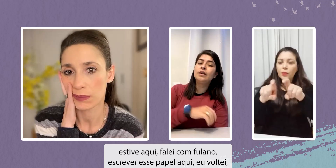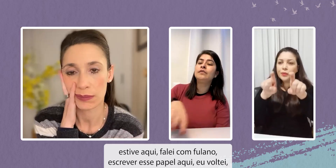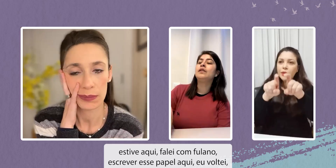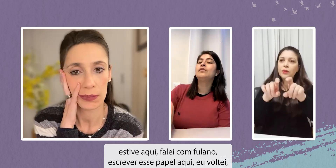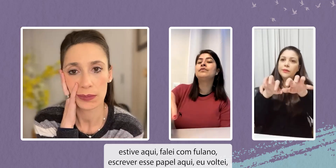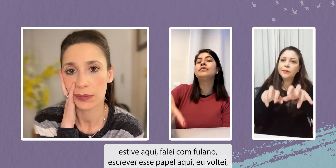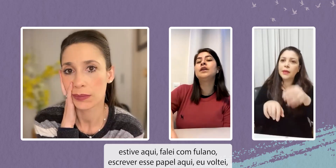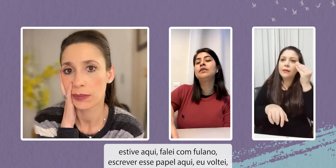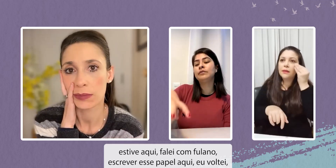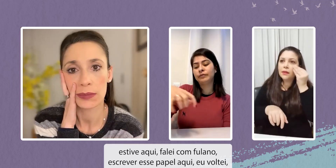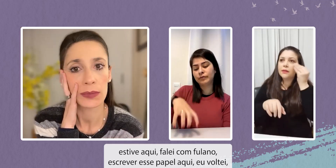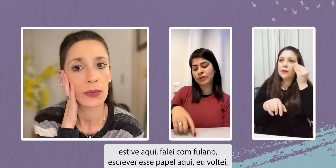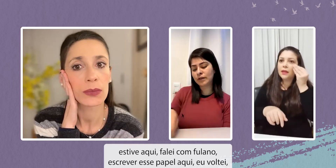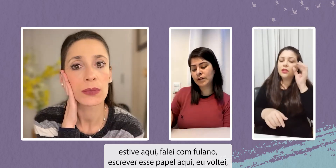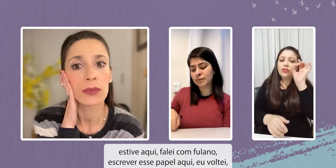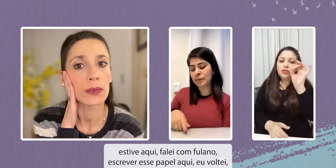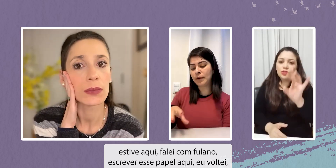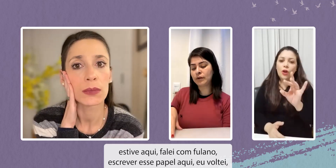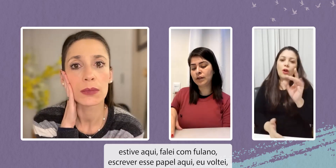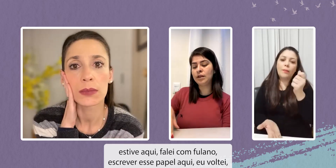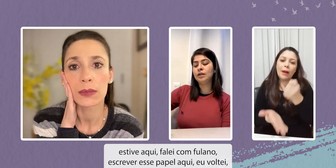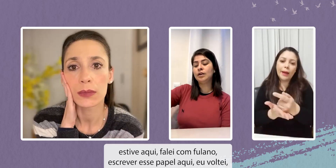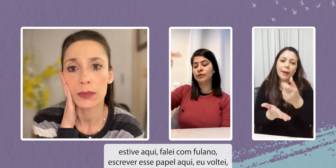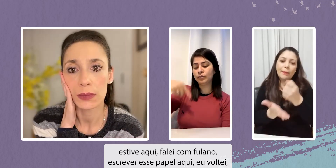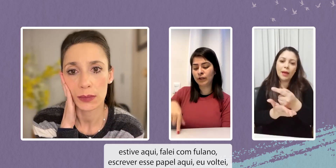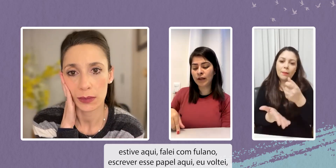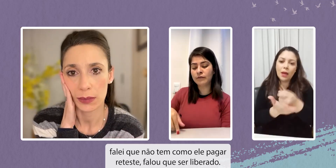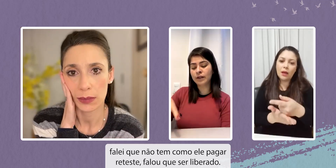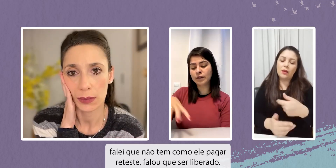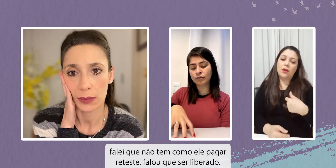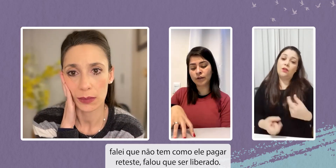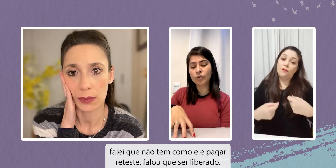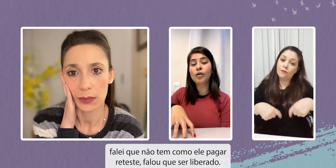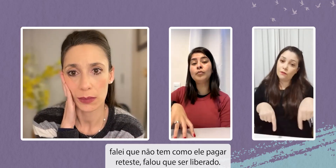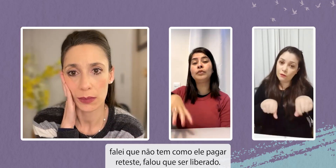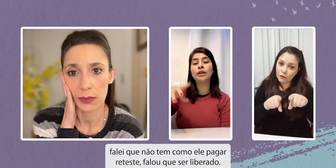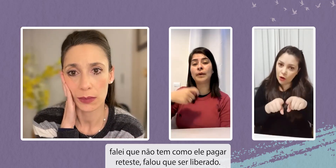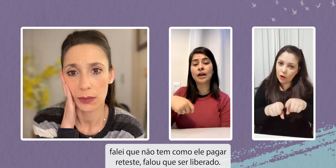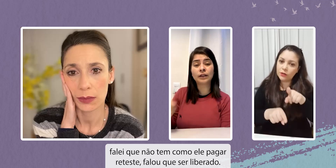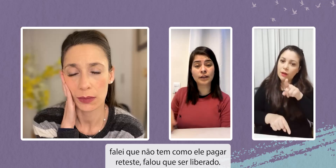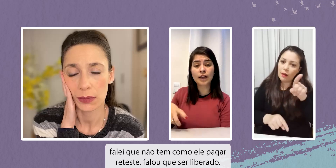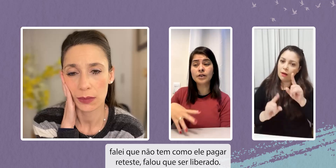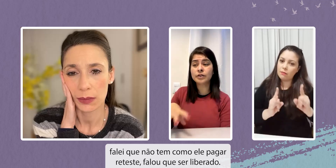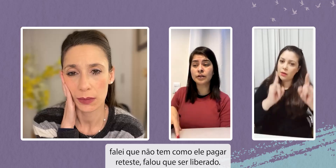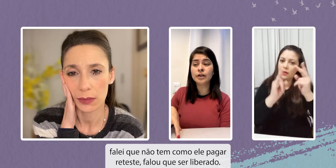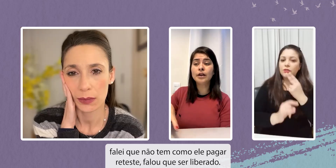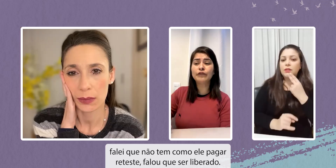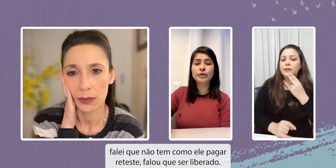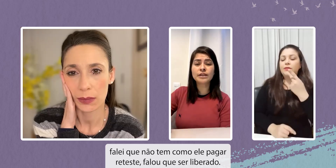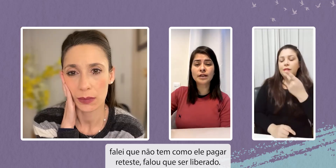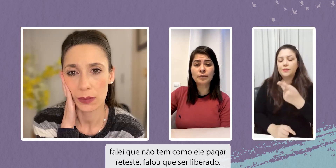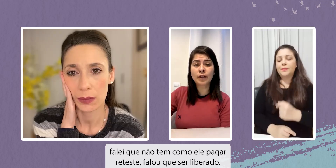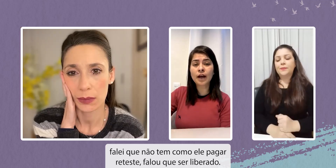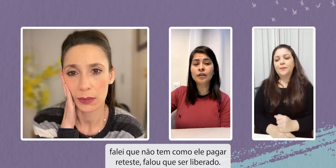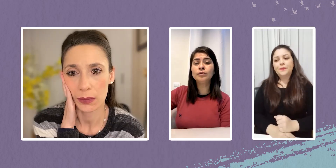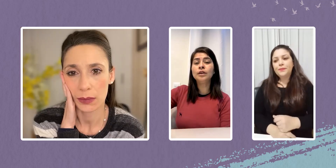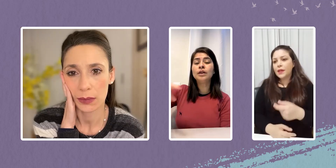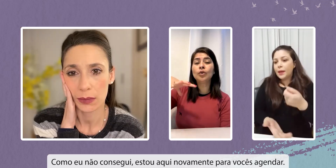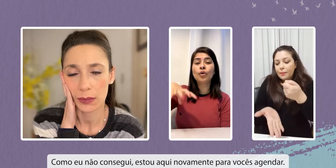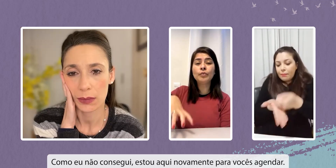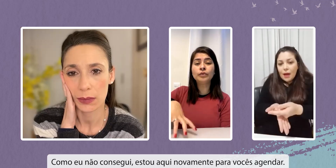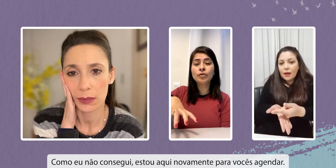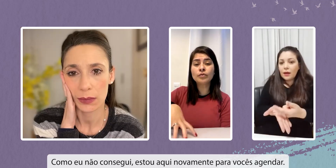estive aqui, falei com fulano, escrever esse papel aqui, eu voltei, falei que não tem como ele pagar reteste, né? Falou que ia ser